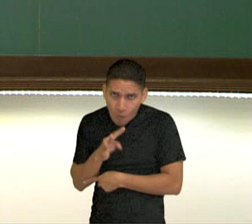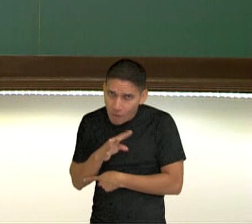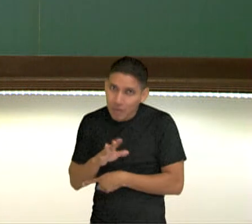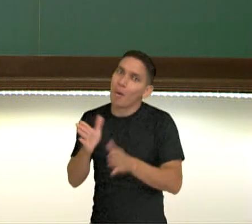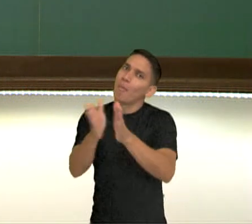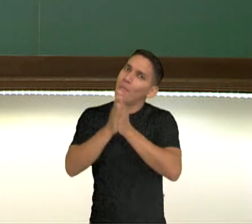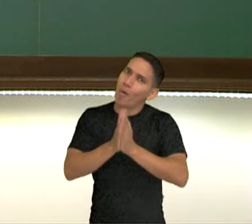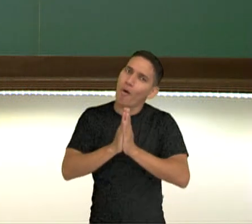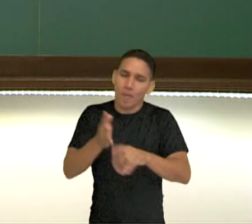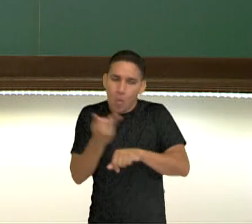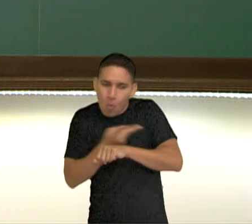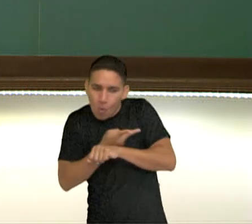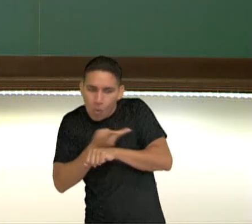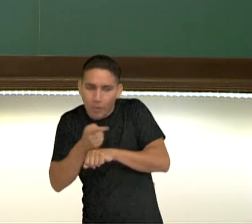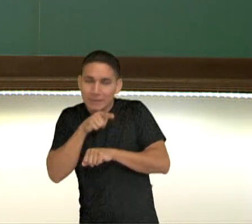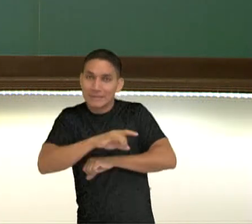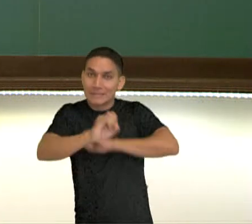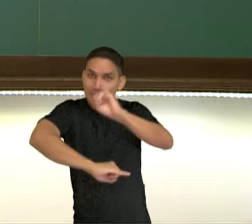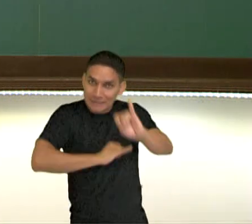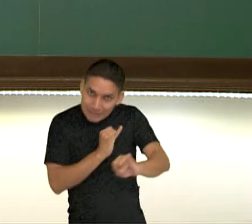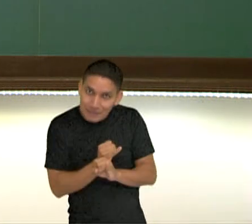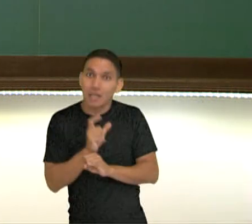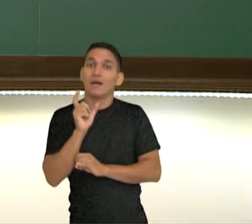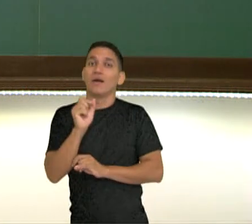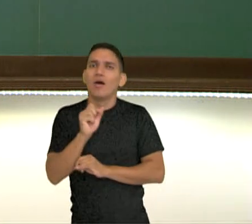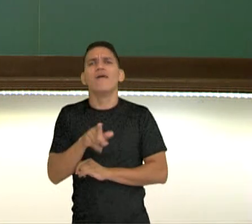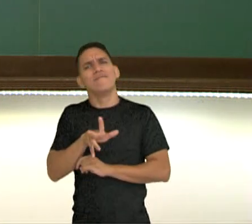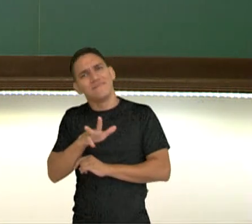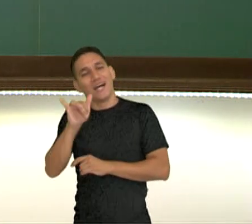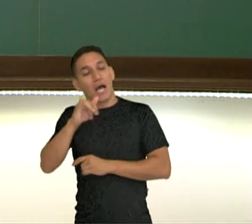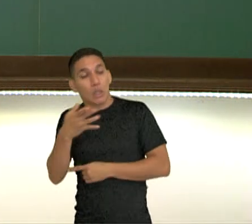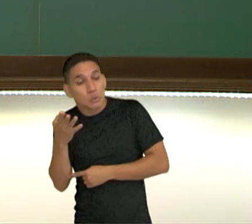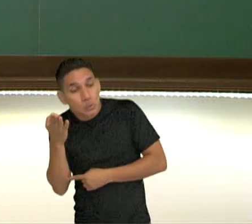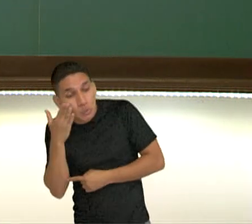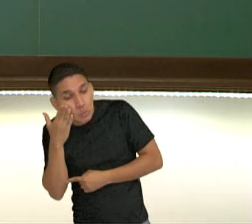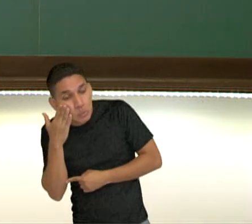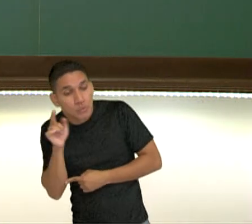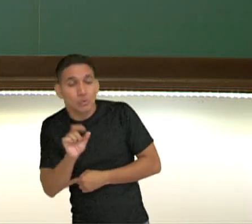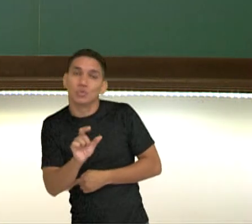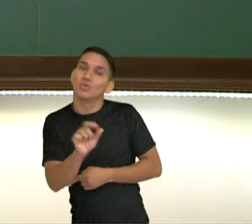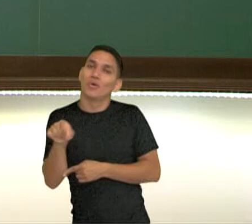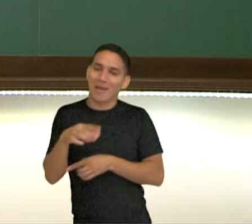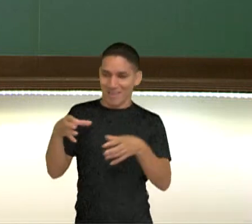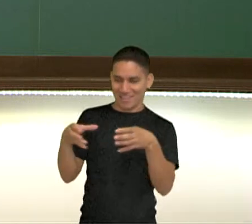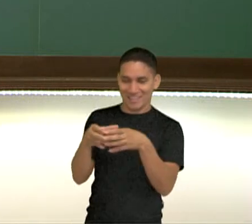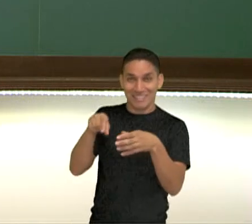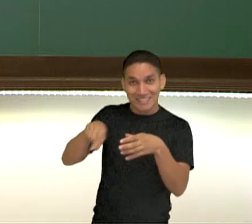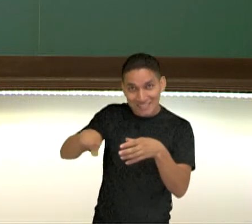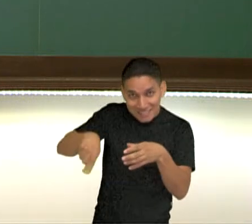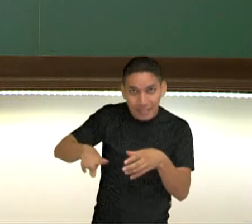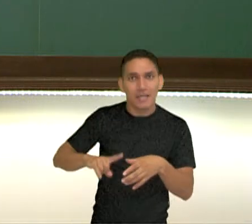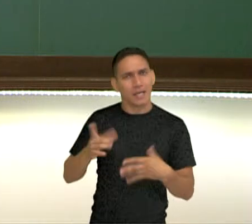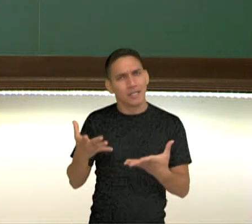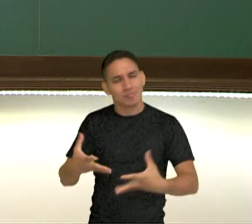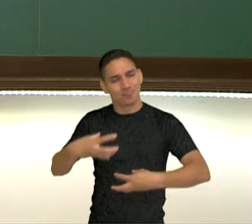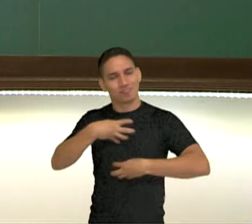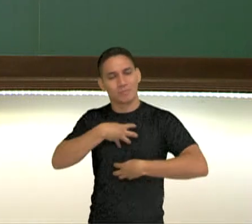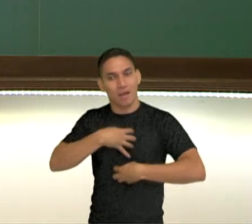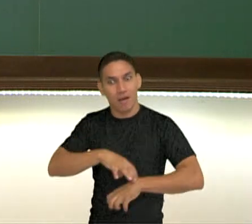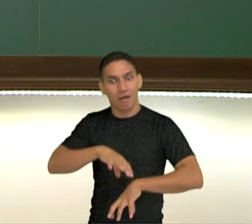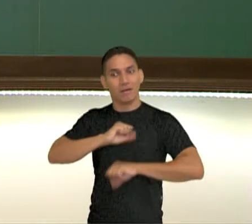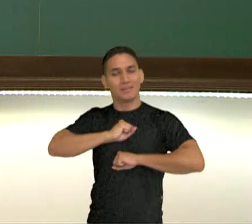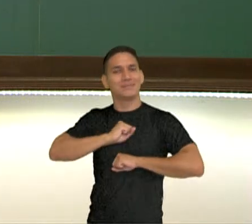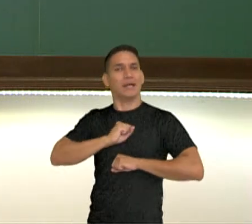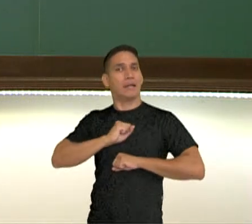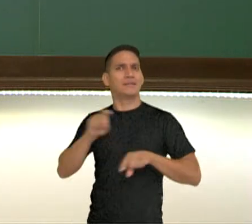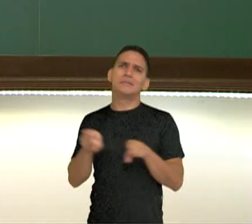aula procure na internet vá conhecer a o barbatuques inspire-se e digo